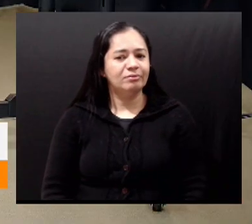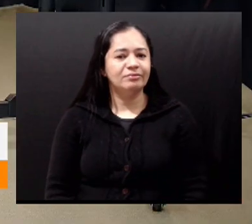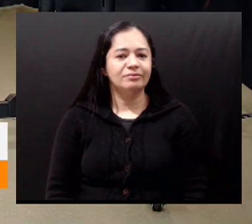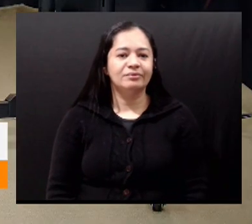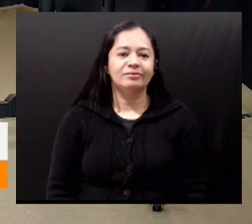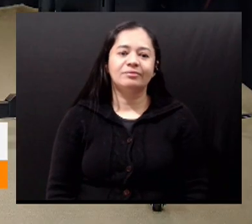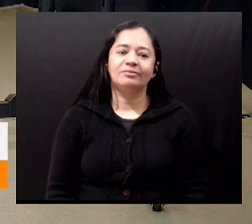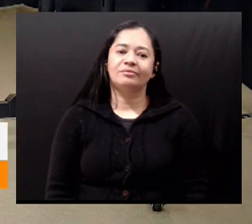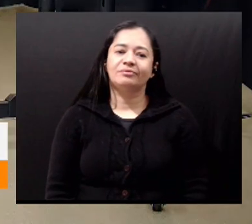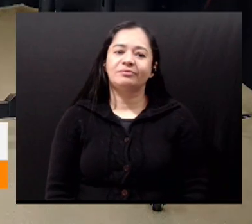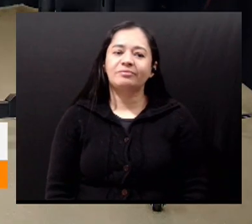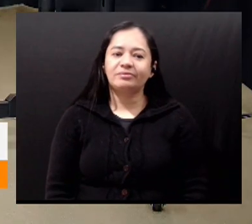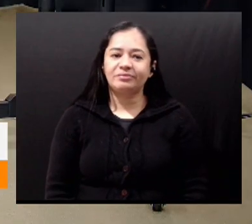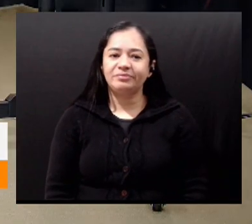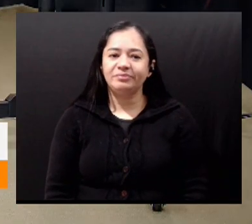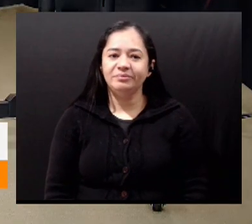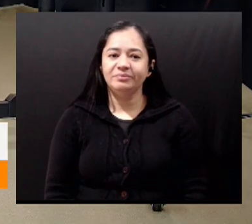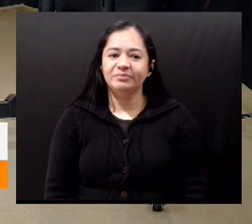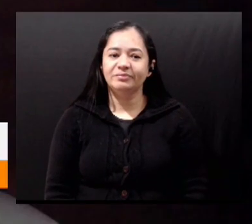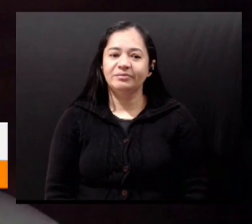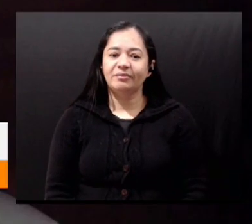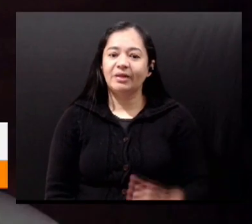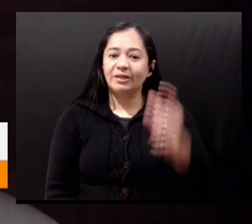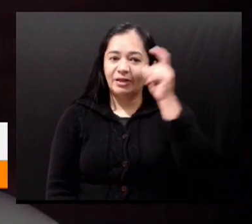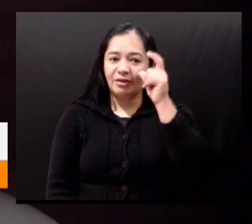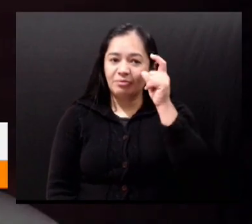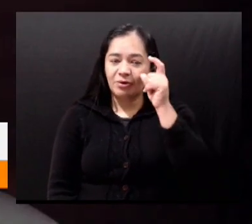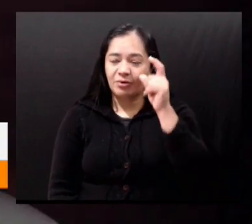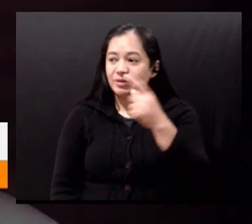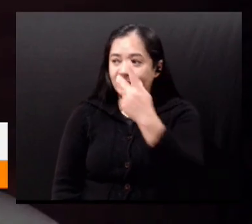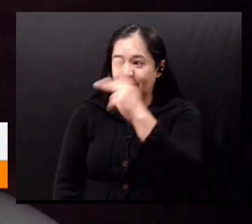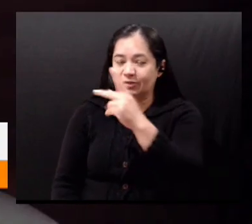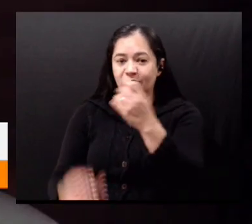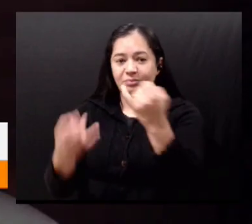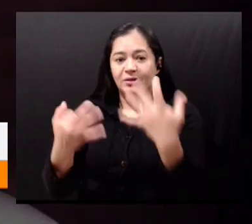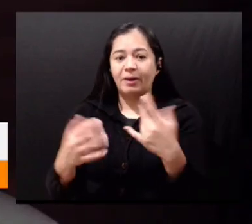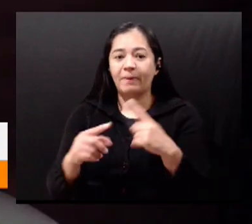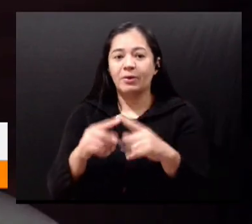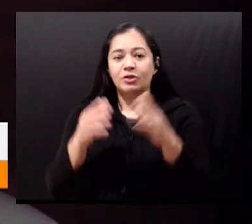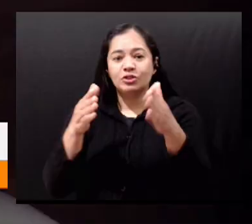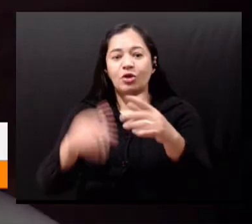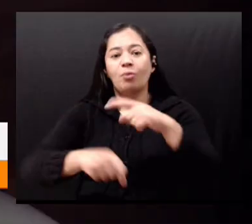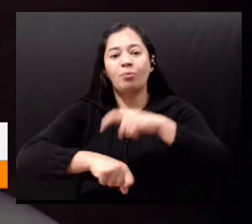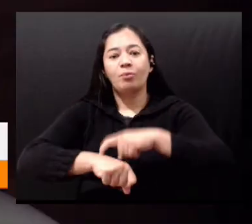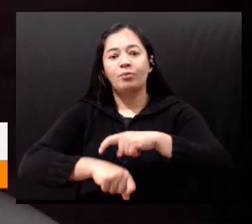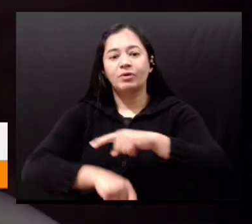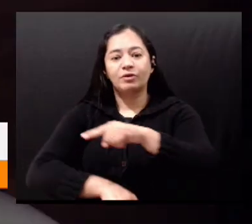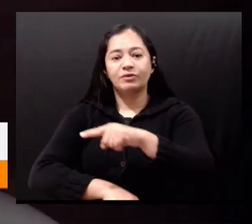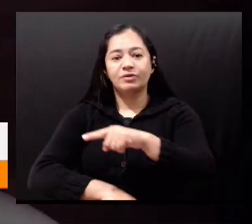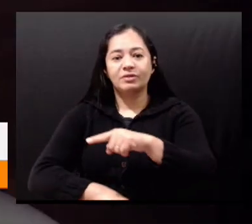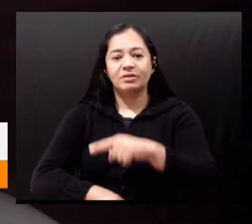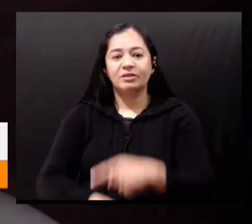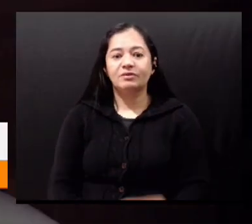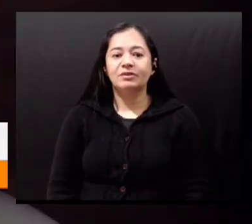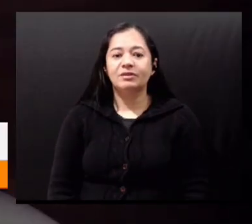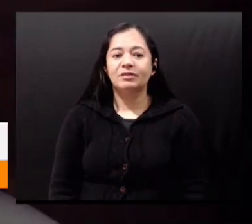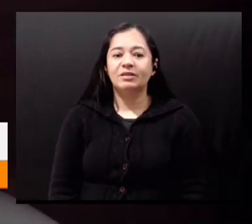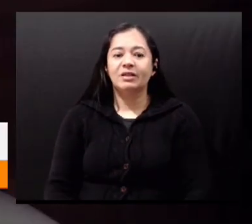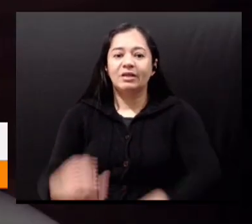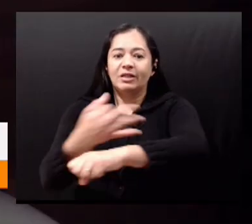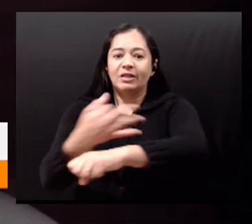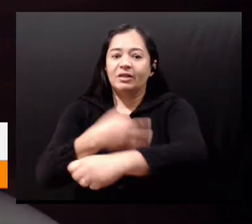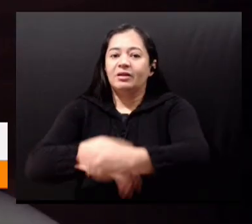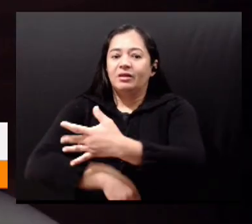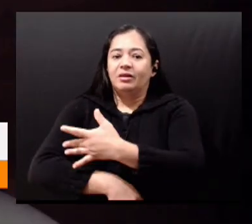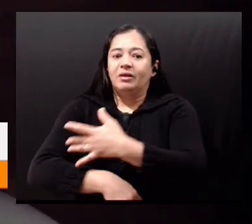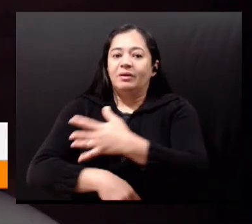coisa muito interessante no seu relato, Rúbia, porque chegou um momento que você foi acionada emocionalmente. Aham,